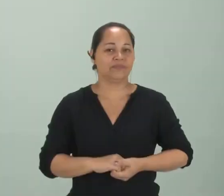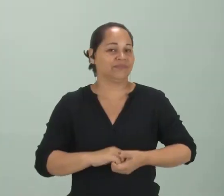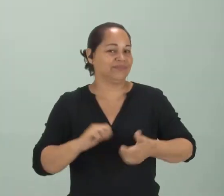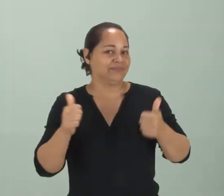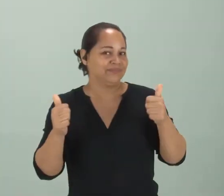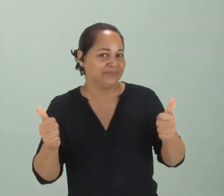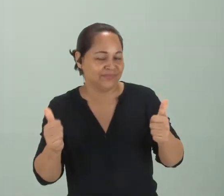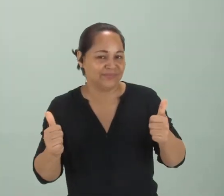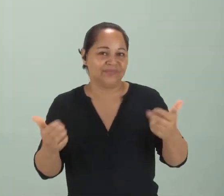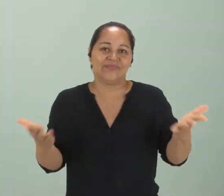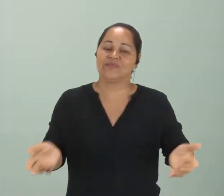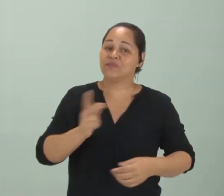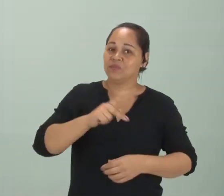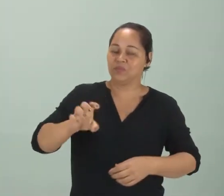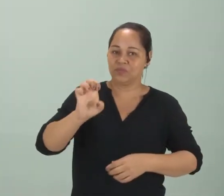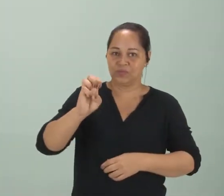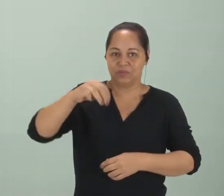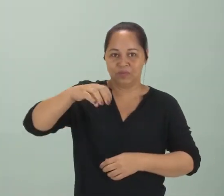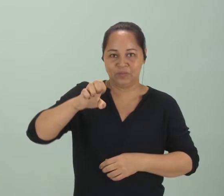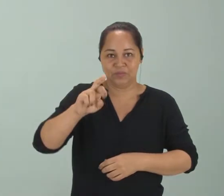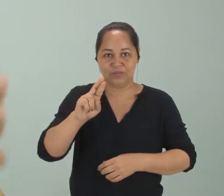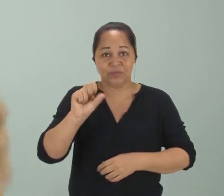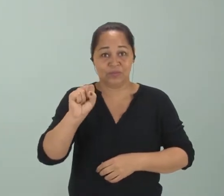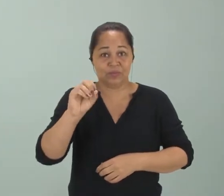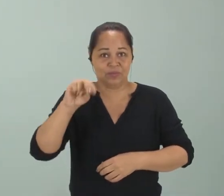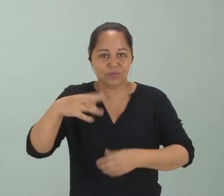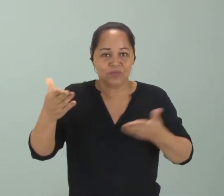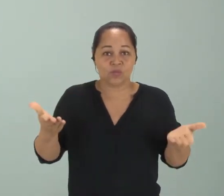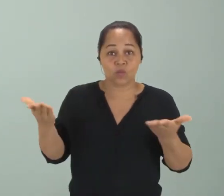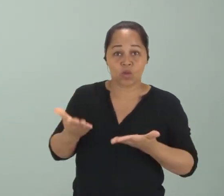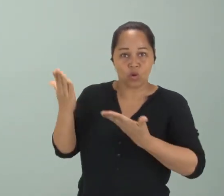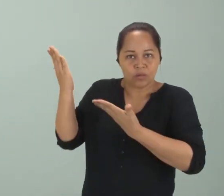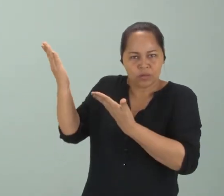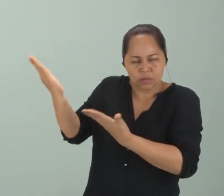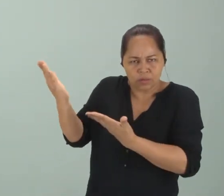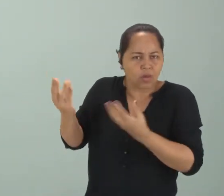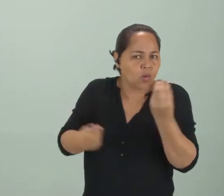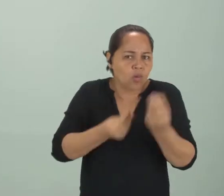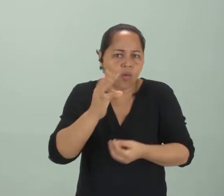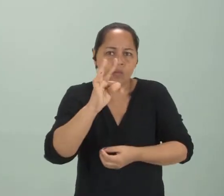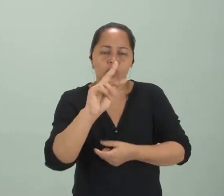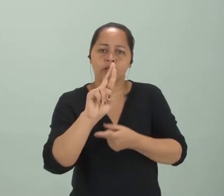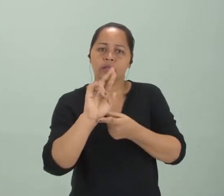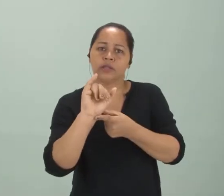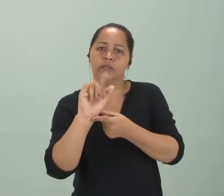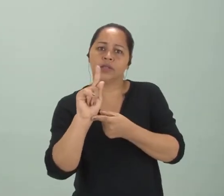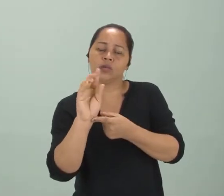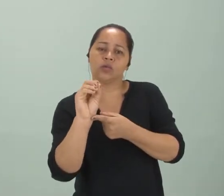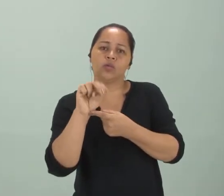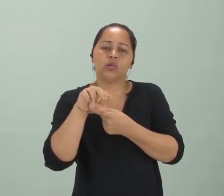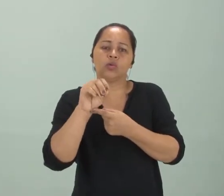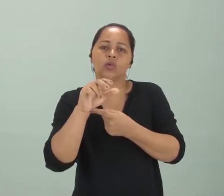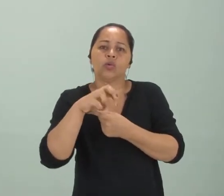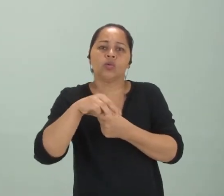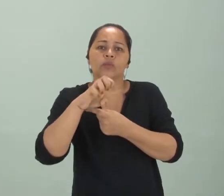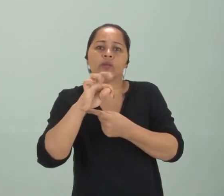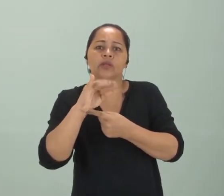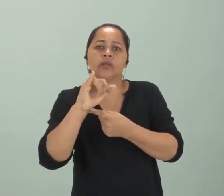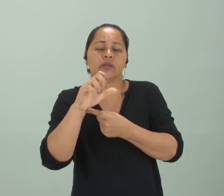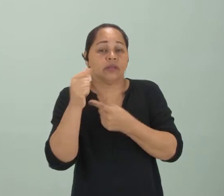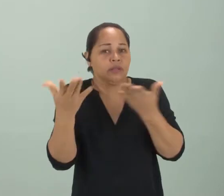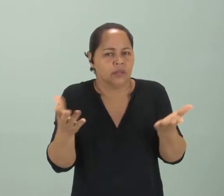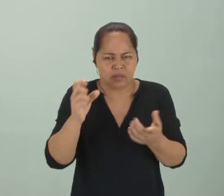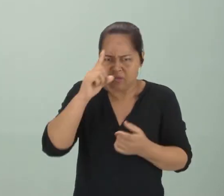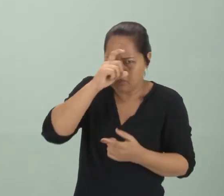Olá, olá, olá, professor Emerson mais uma vez. E aí, a trigonometria te fascina? Você tem muita dificuldade? Tem complicações? Eu sou o